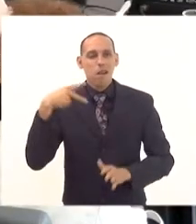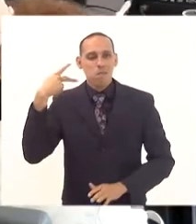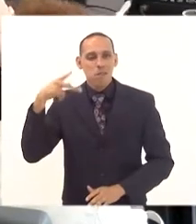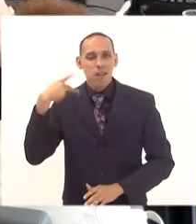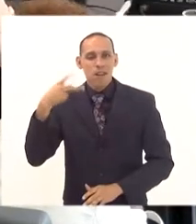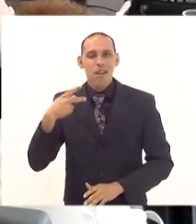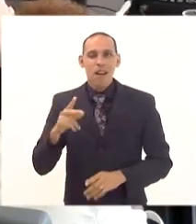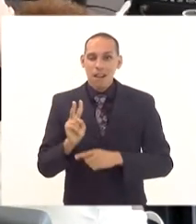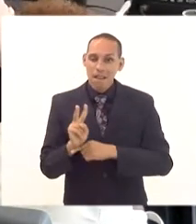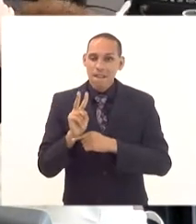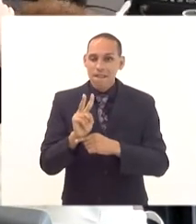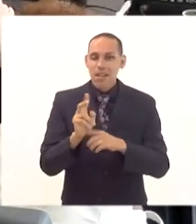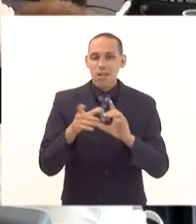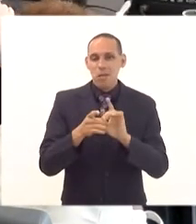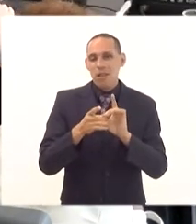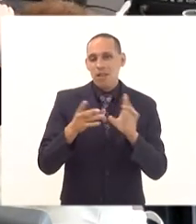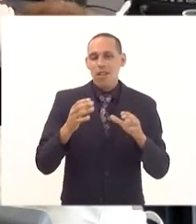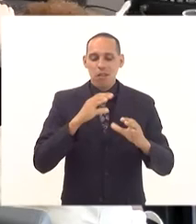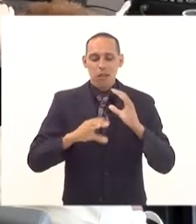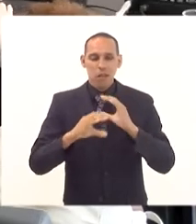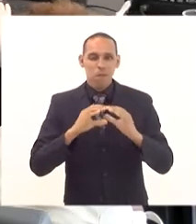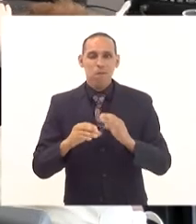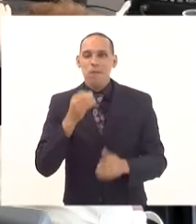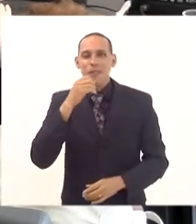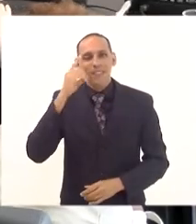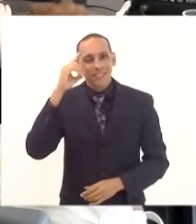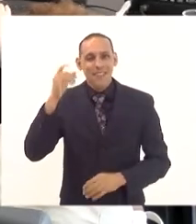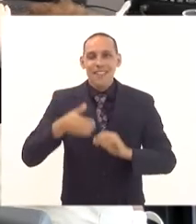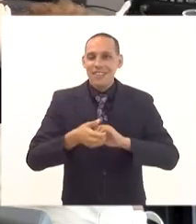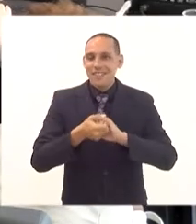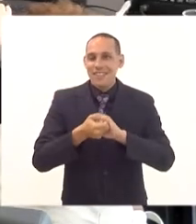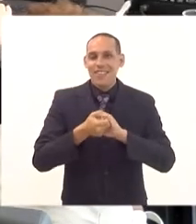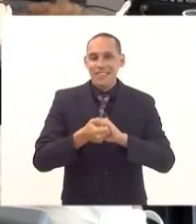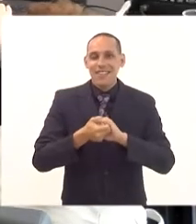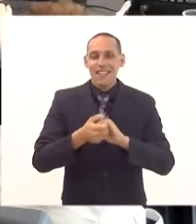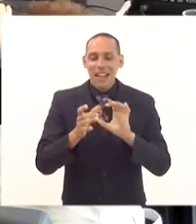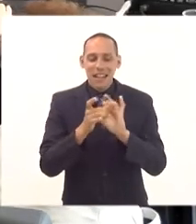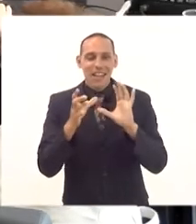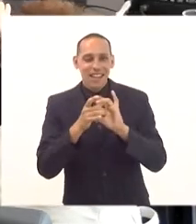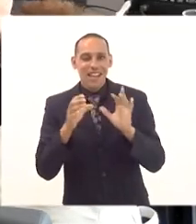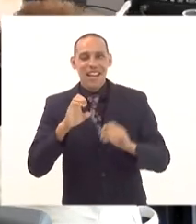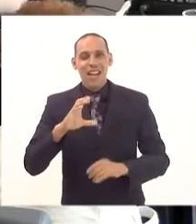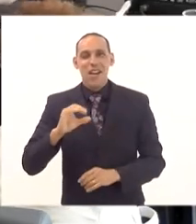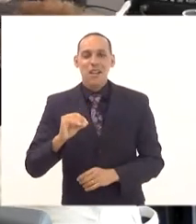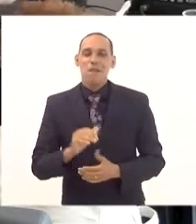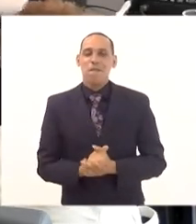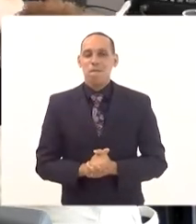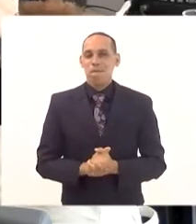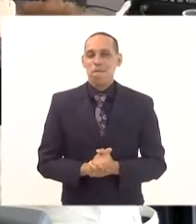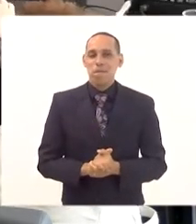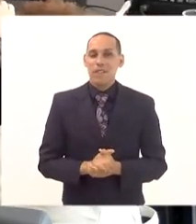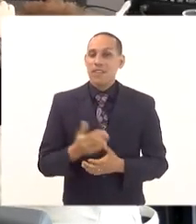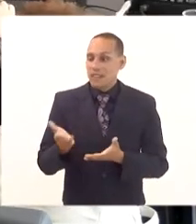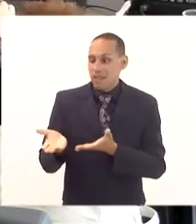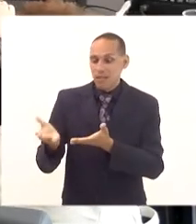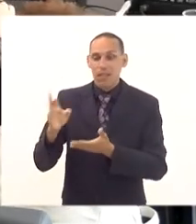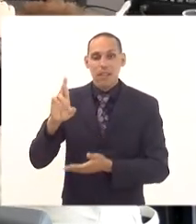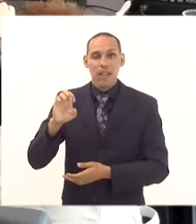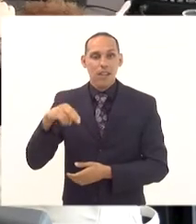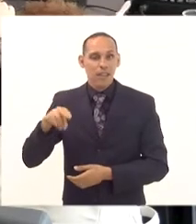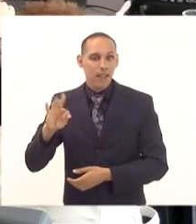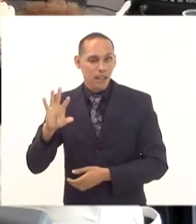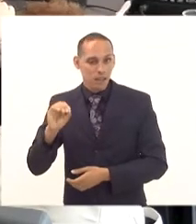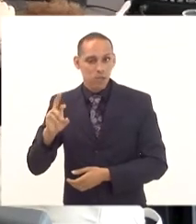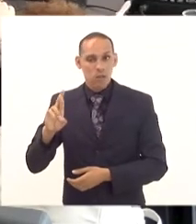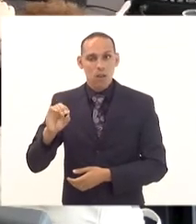democratização da comunicação grande mim saudações Já acordei muito bem então passa imediatamente para o Renato Rocha